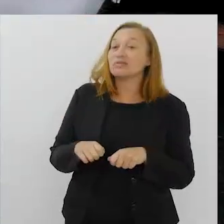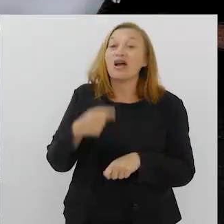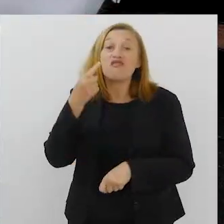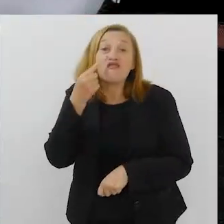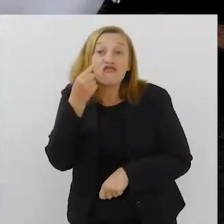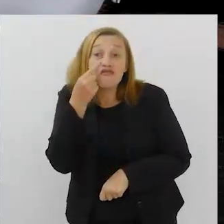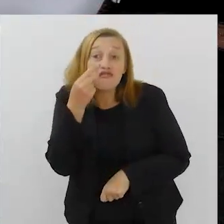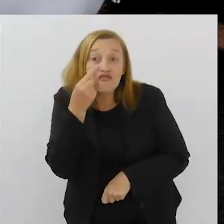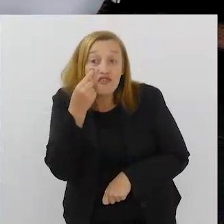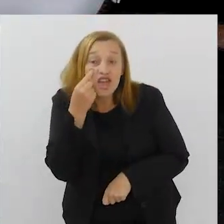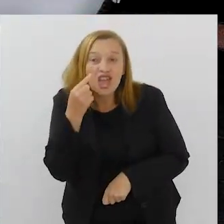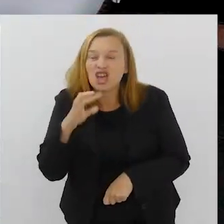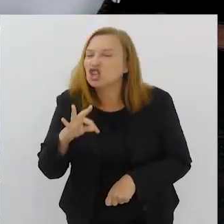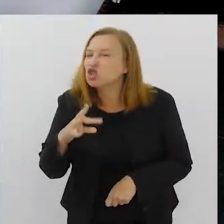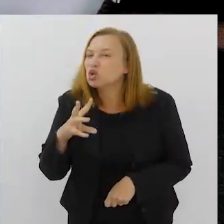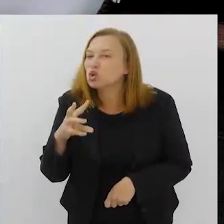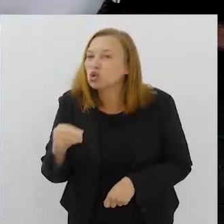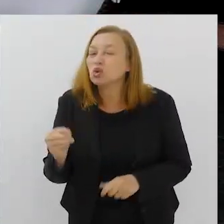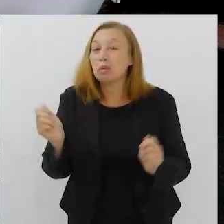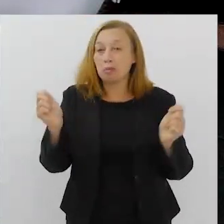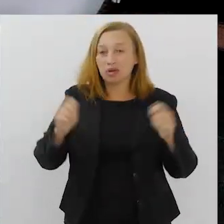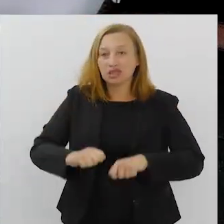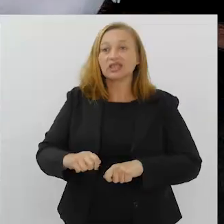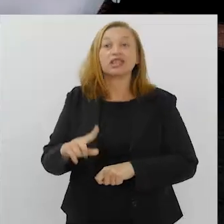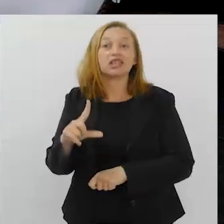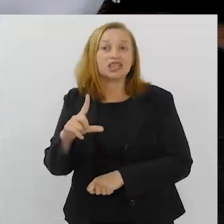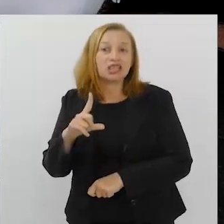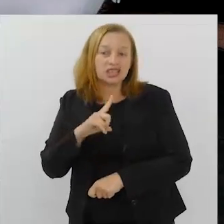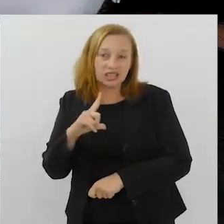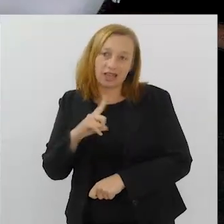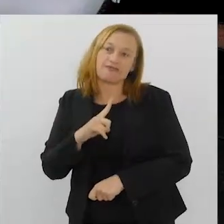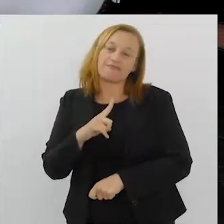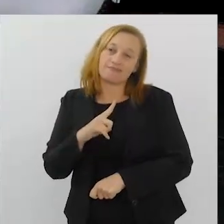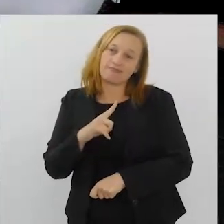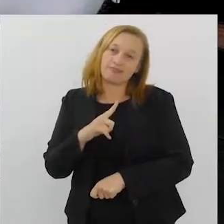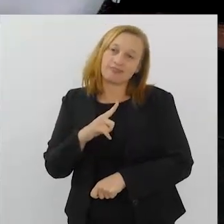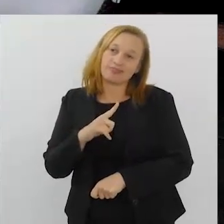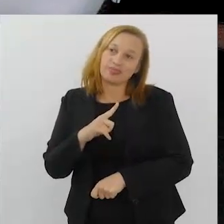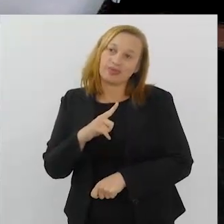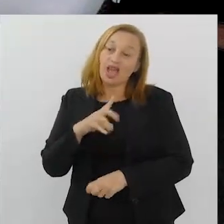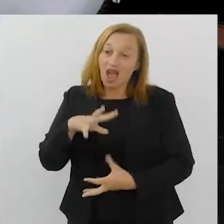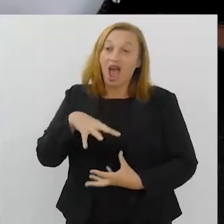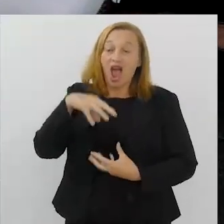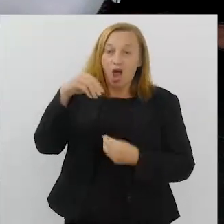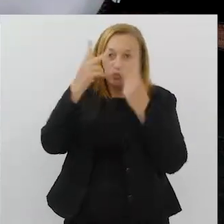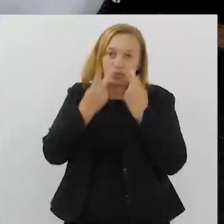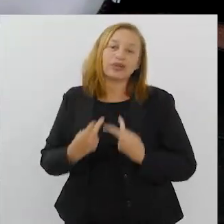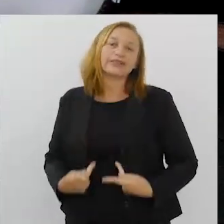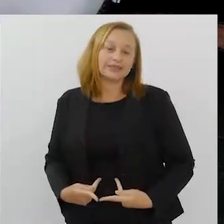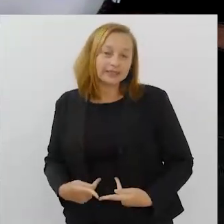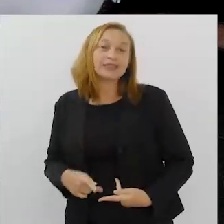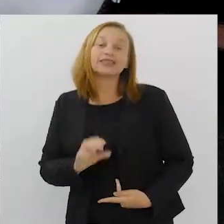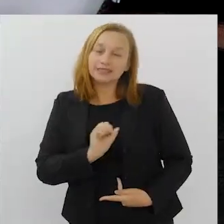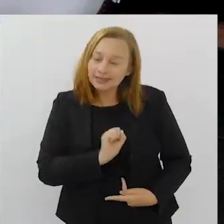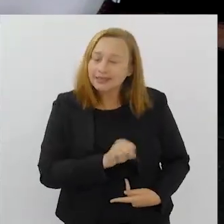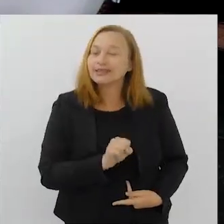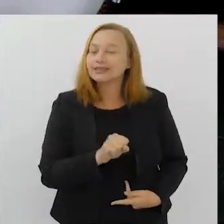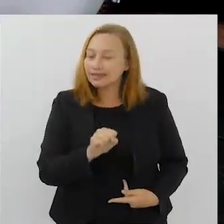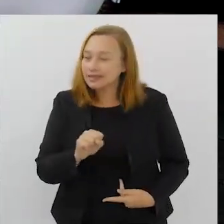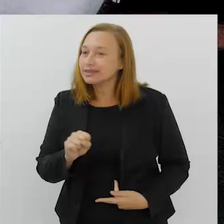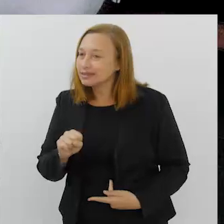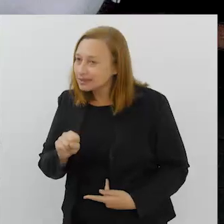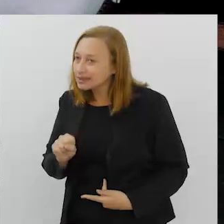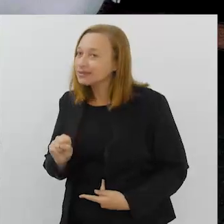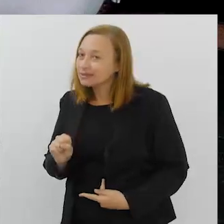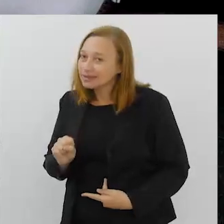Possibilitar isso, ver, né, toda a potência que é a alma humana. Não